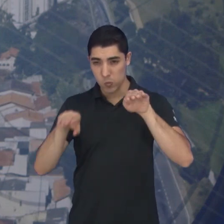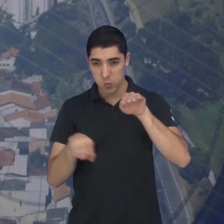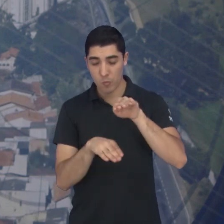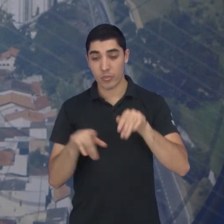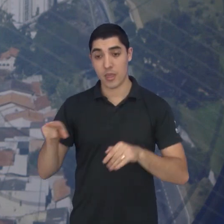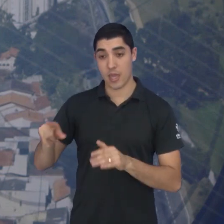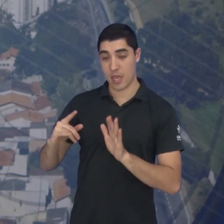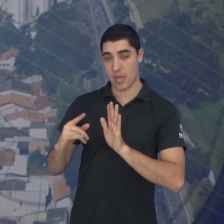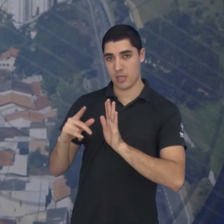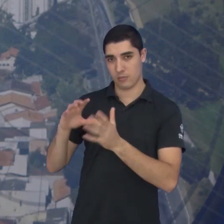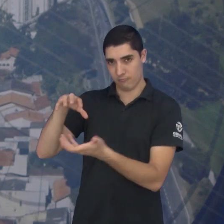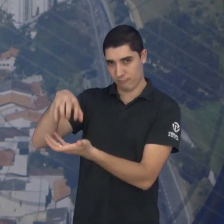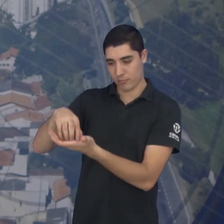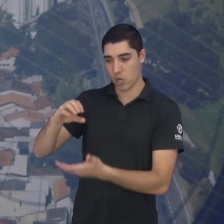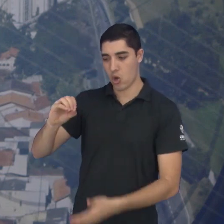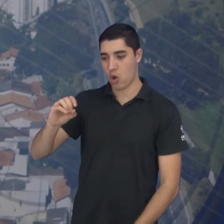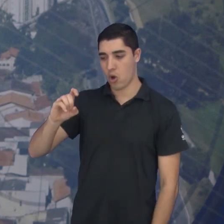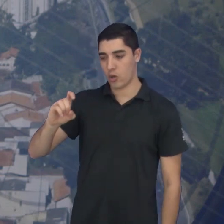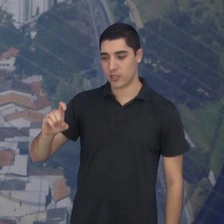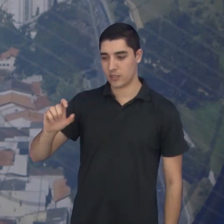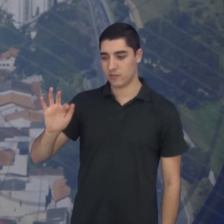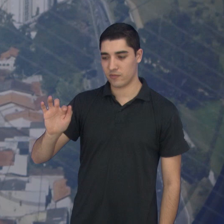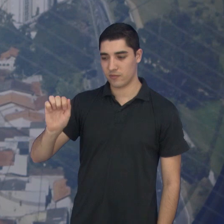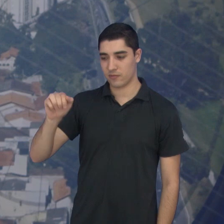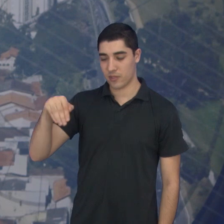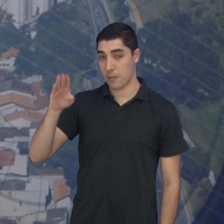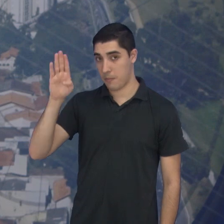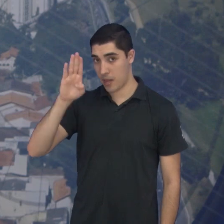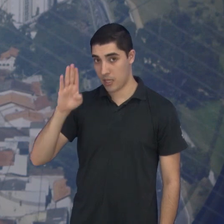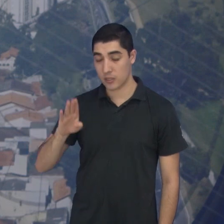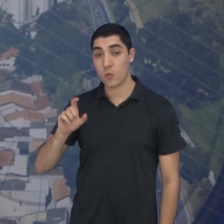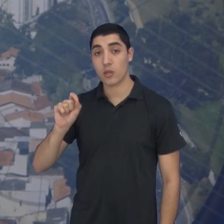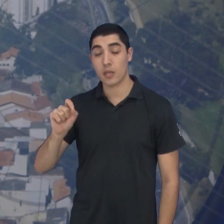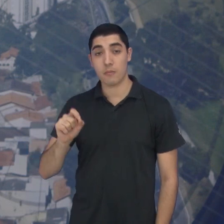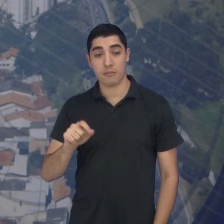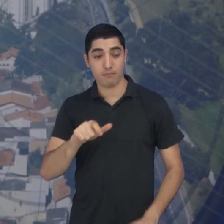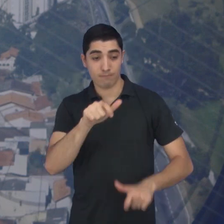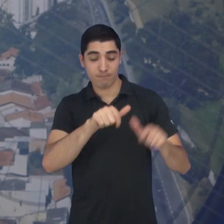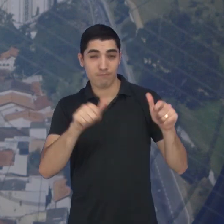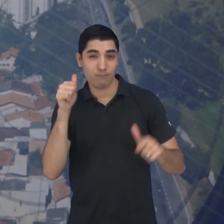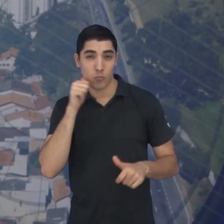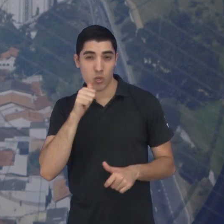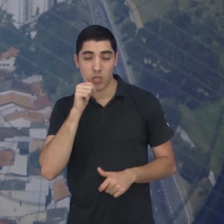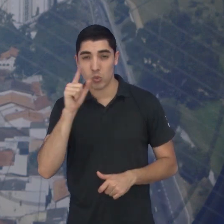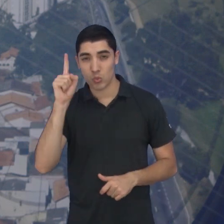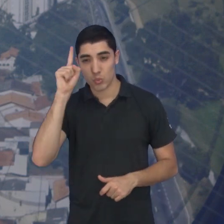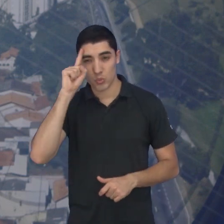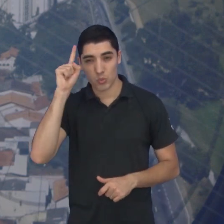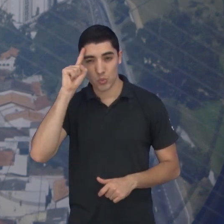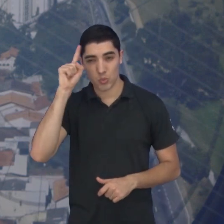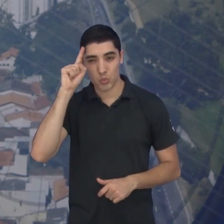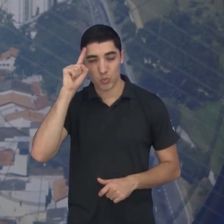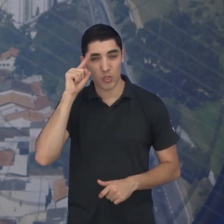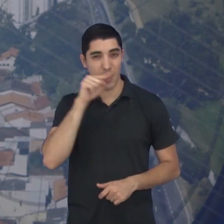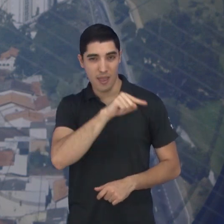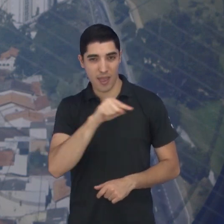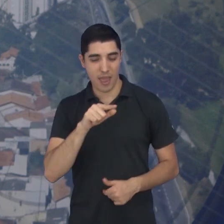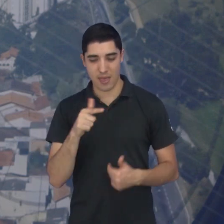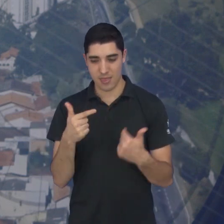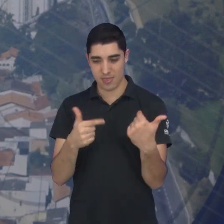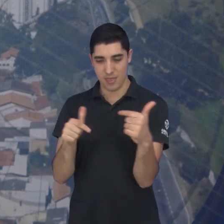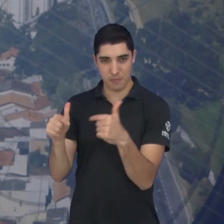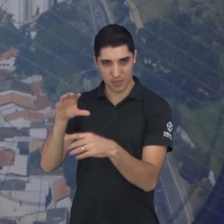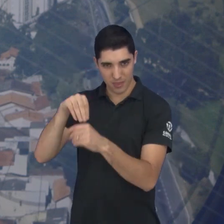Oxfam Brasil, esse relatório, né, meninas e mulheres perdem todos os dias dedicadas ao trabalho do